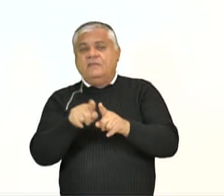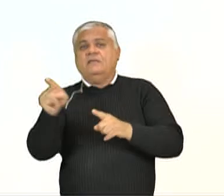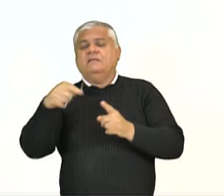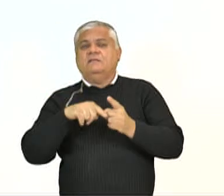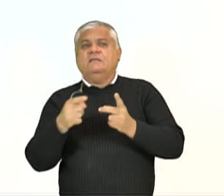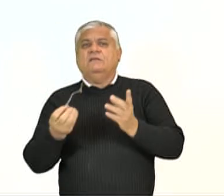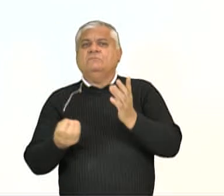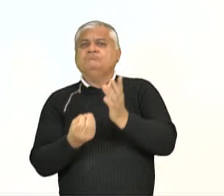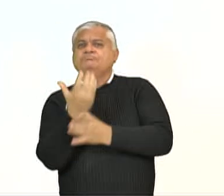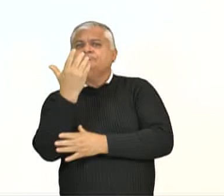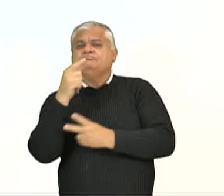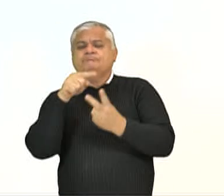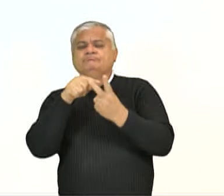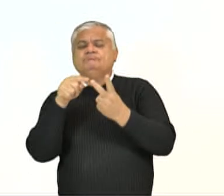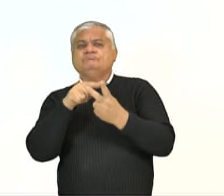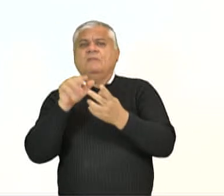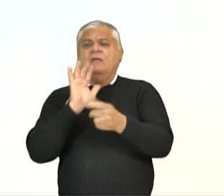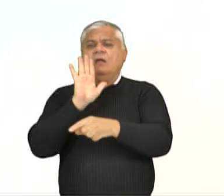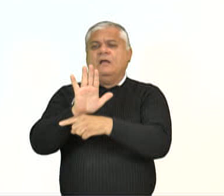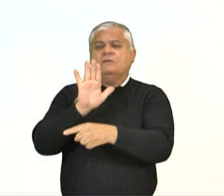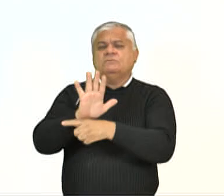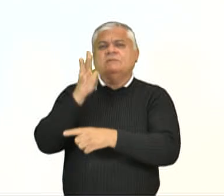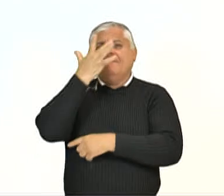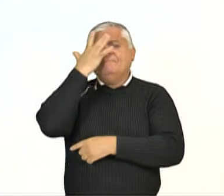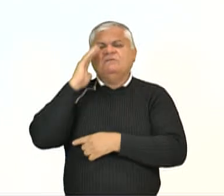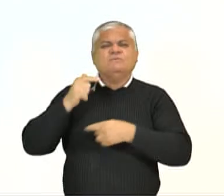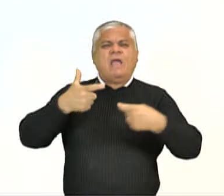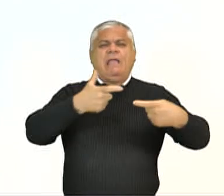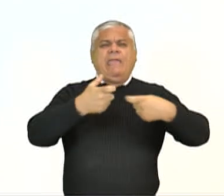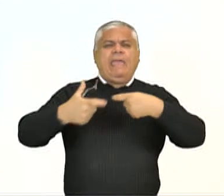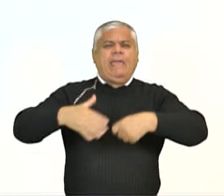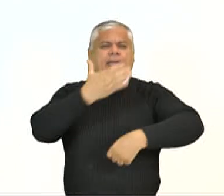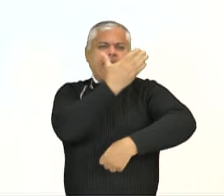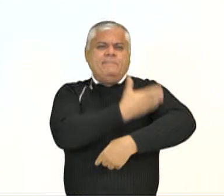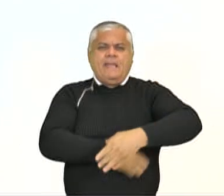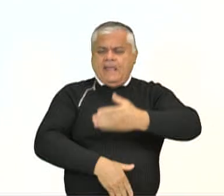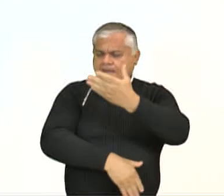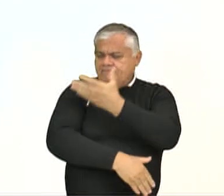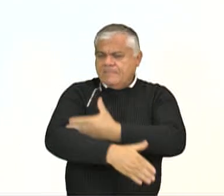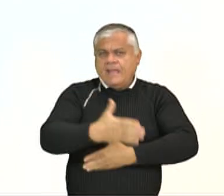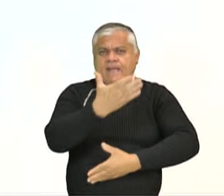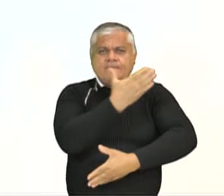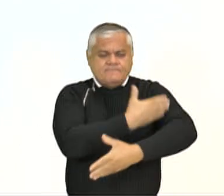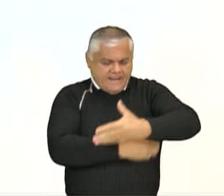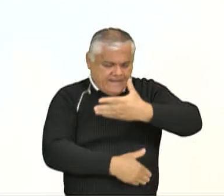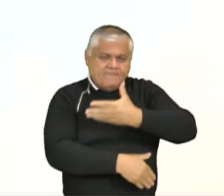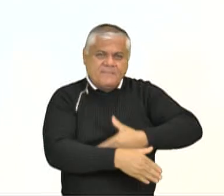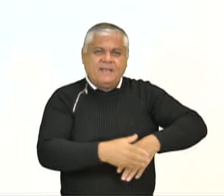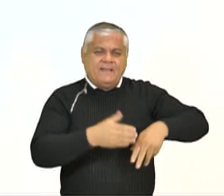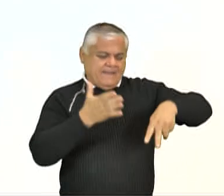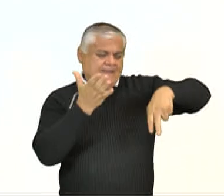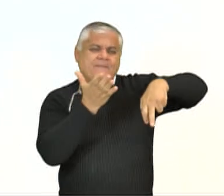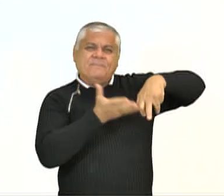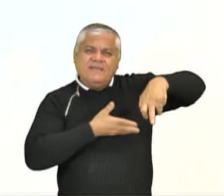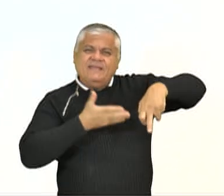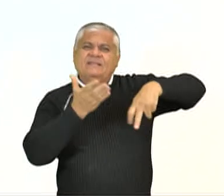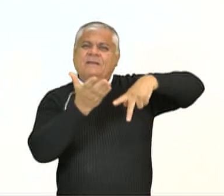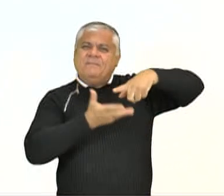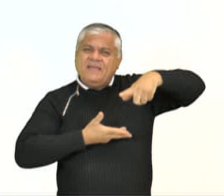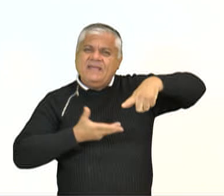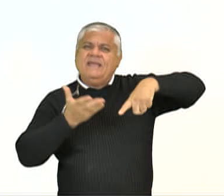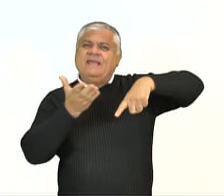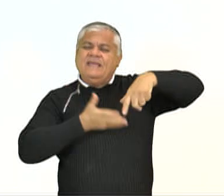objetivo reabilitar veteranos da Segunda Guerra Mundial. Então, as pessoas que perdiam, né, os